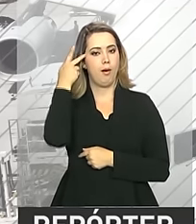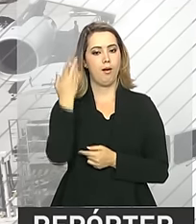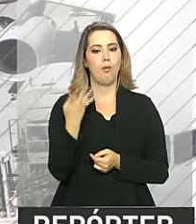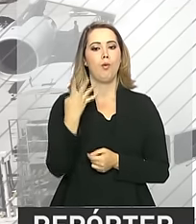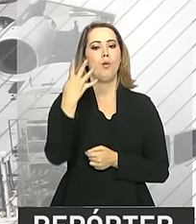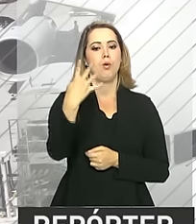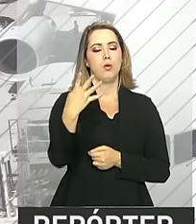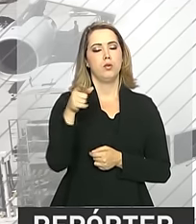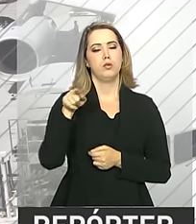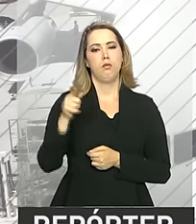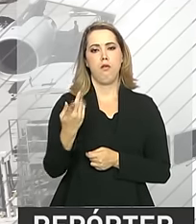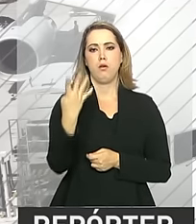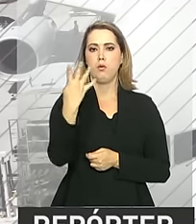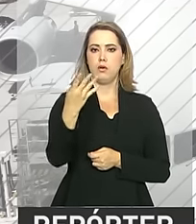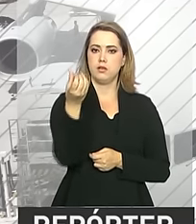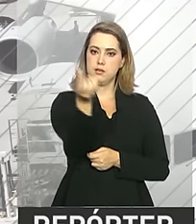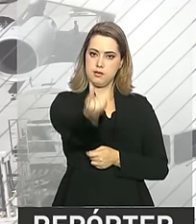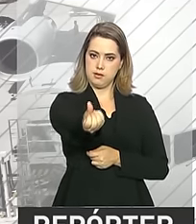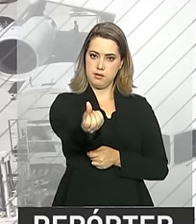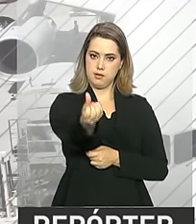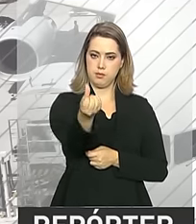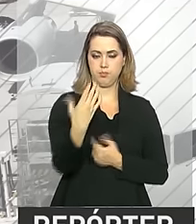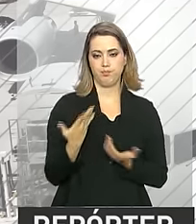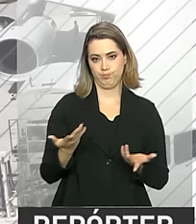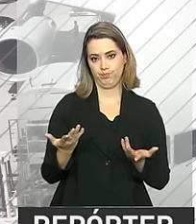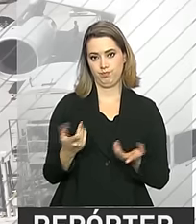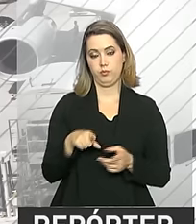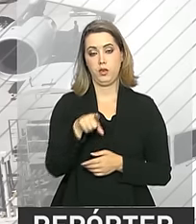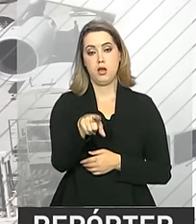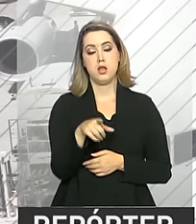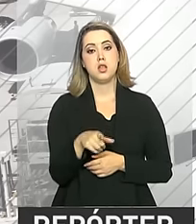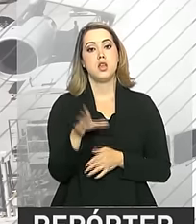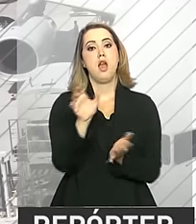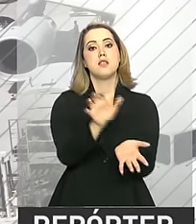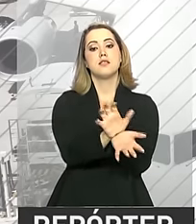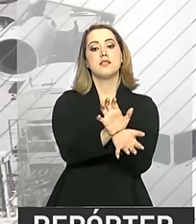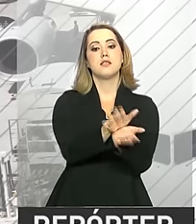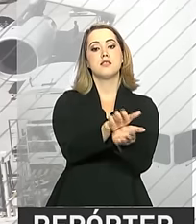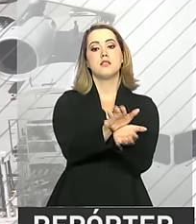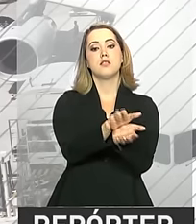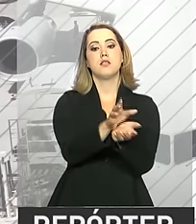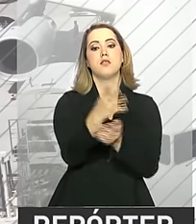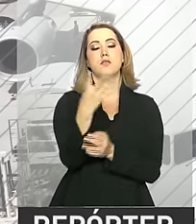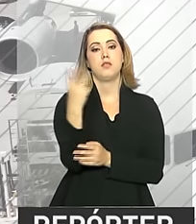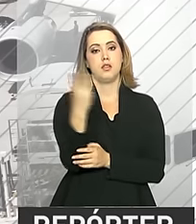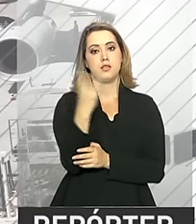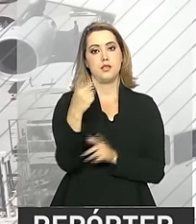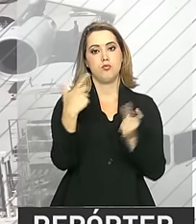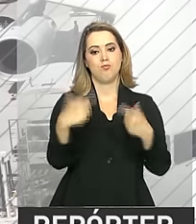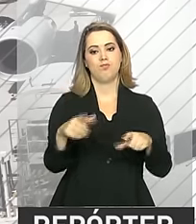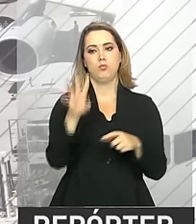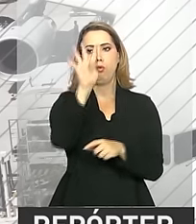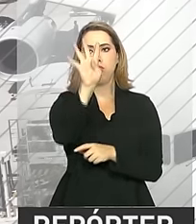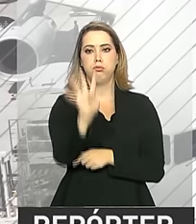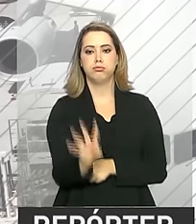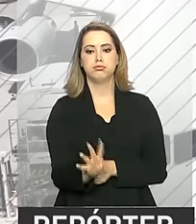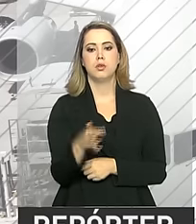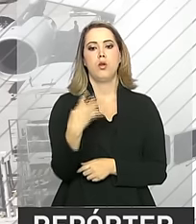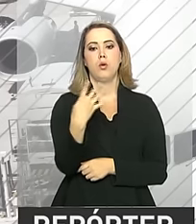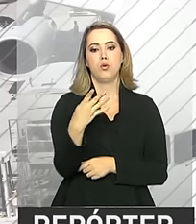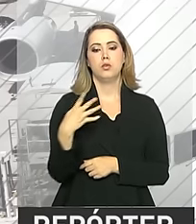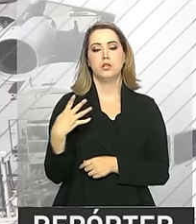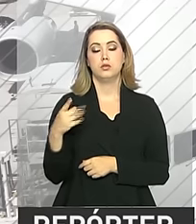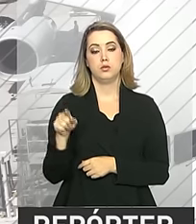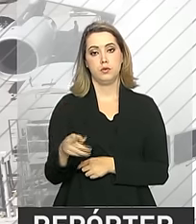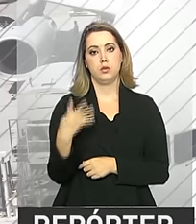com nota média de 4,46. Recife ficou em terceiro lugar, com 4,43. E